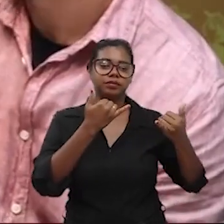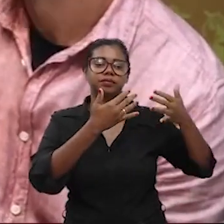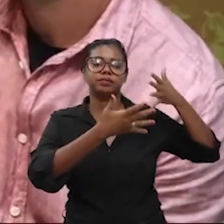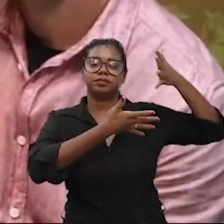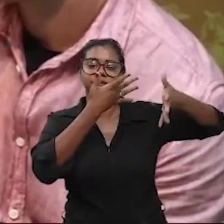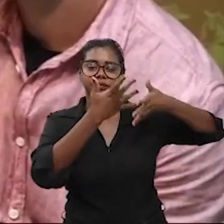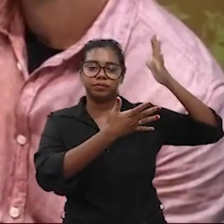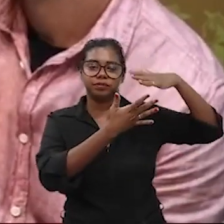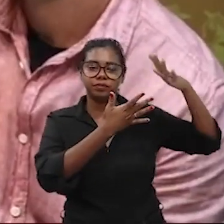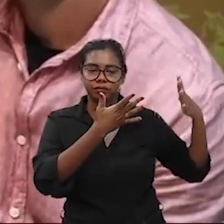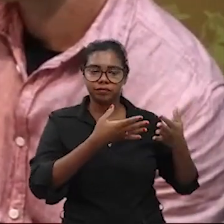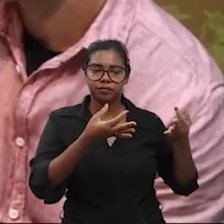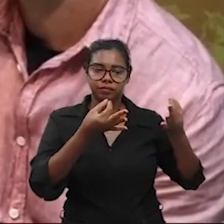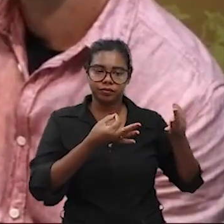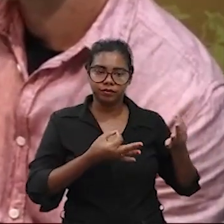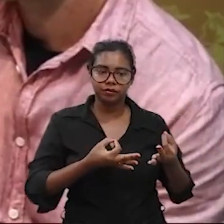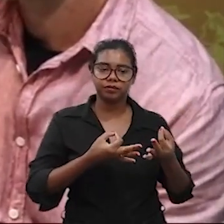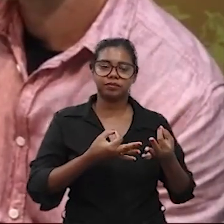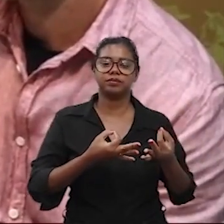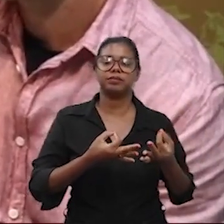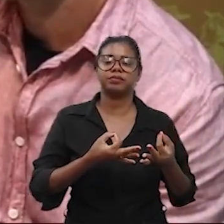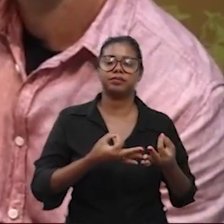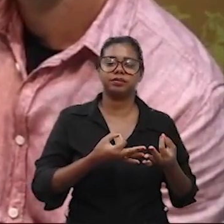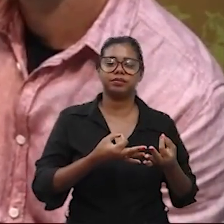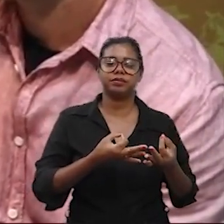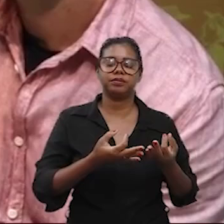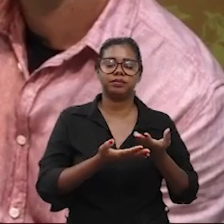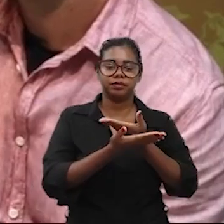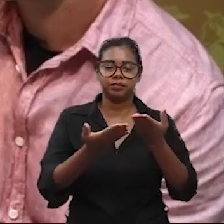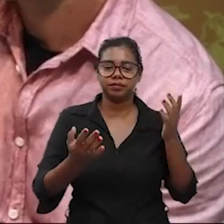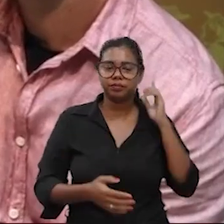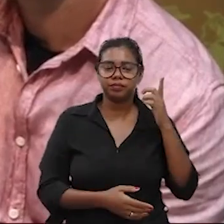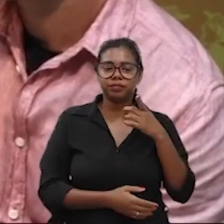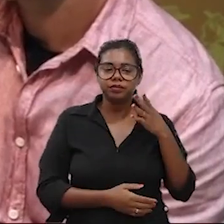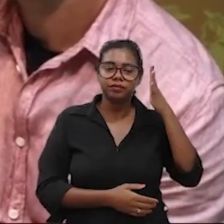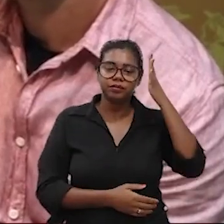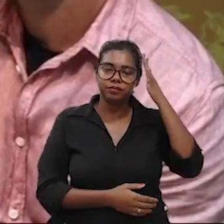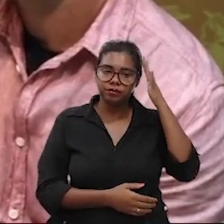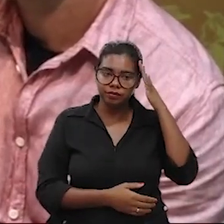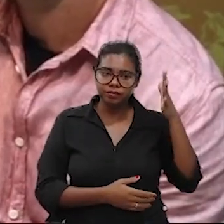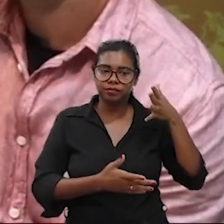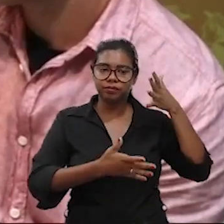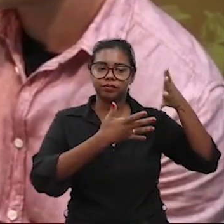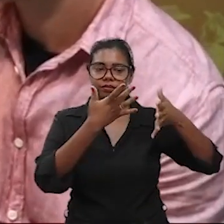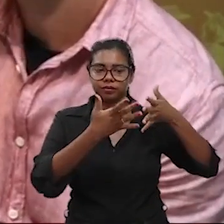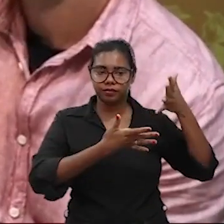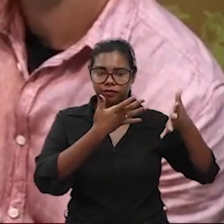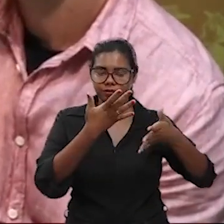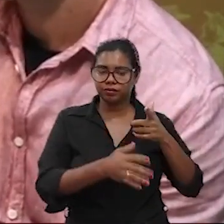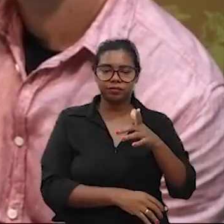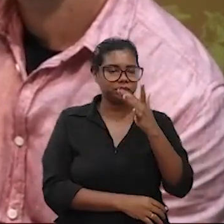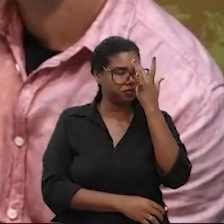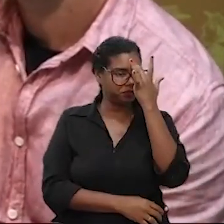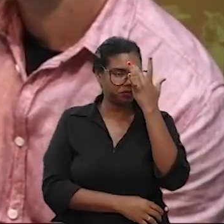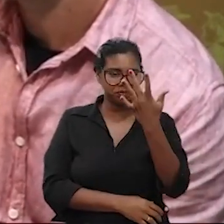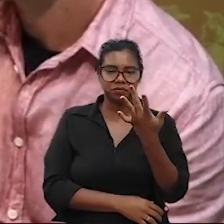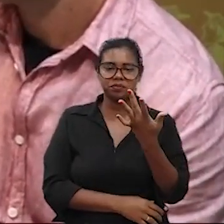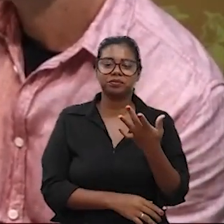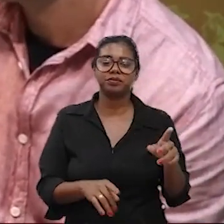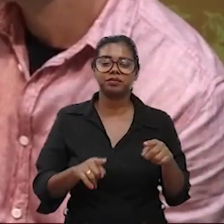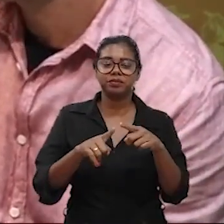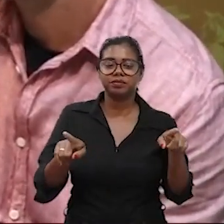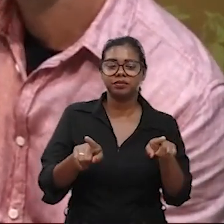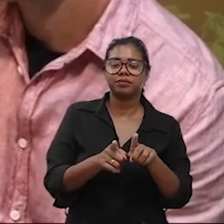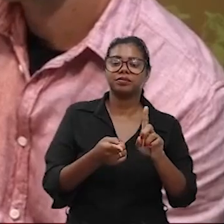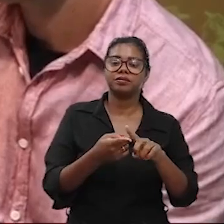surdo na melhor maneira possível. Eu digo que não é fácil, né, mas também não é